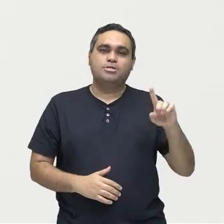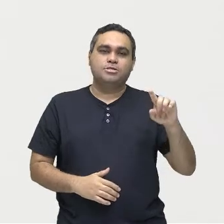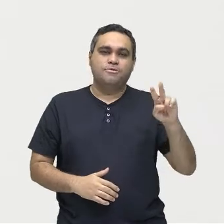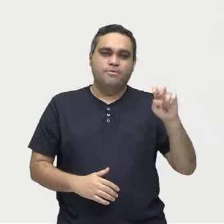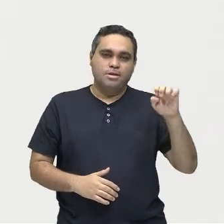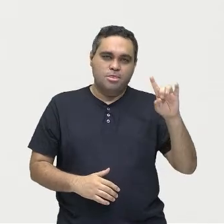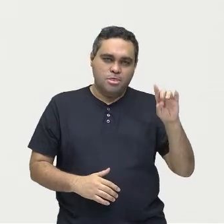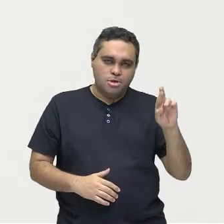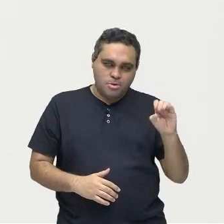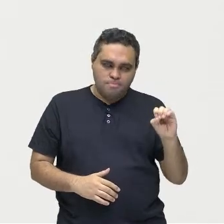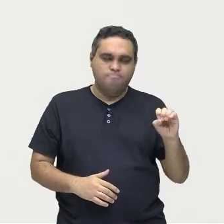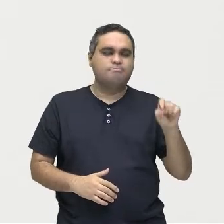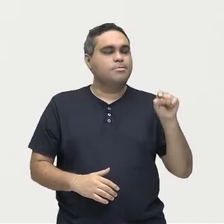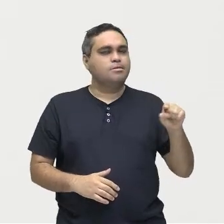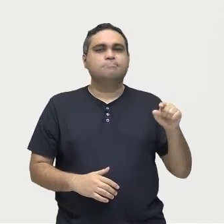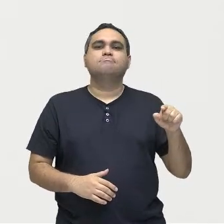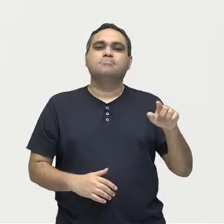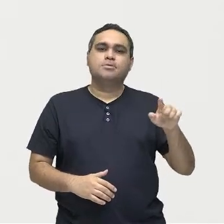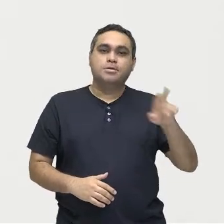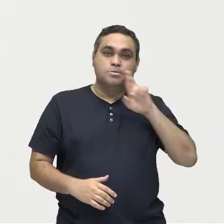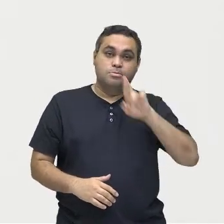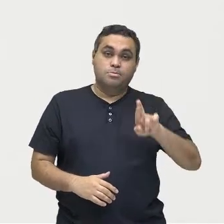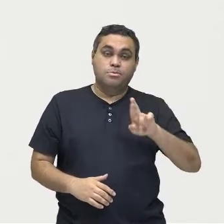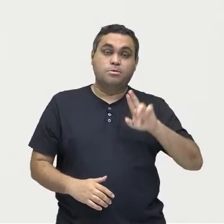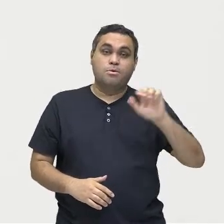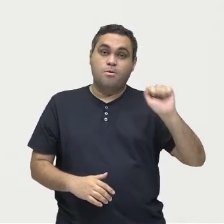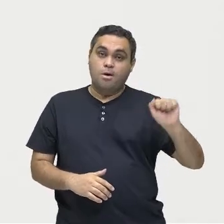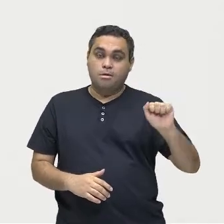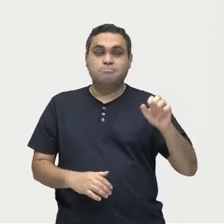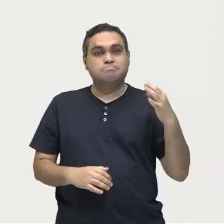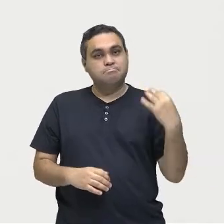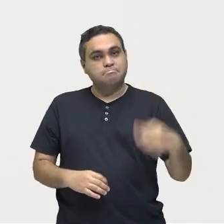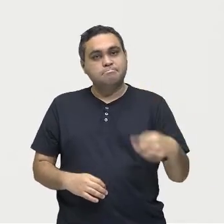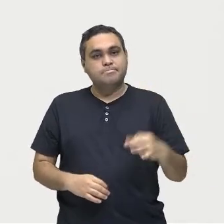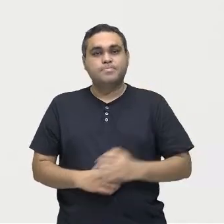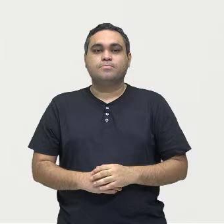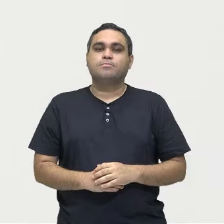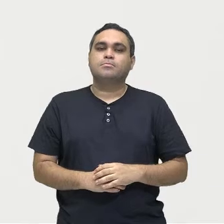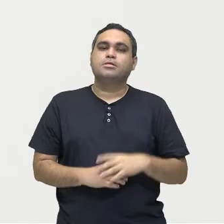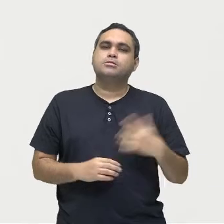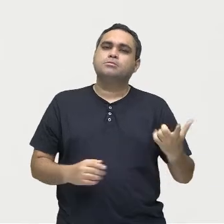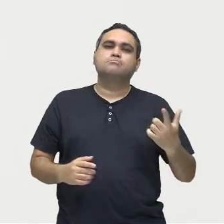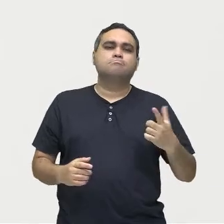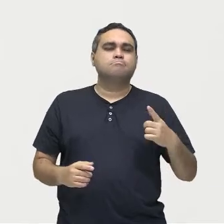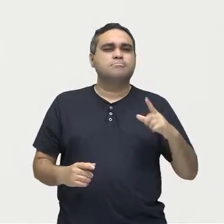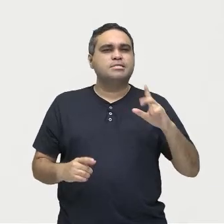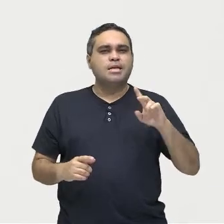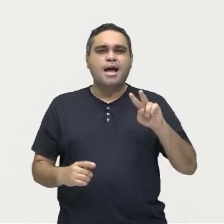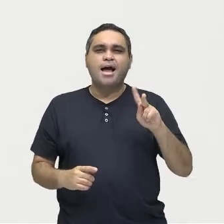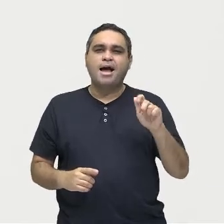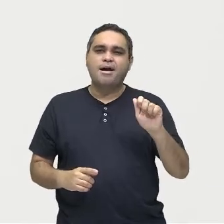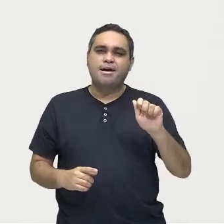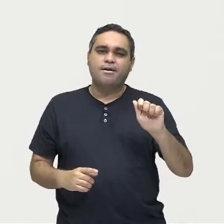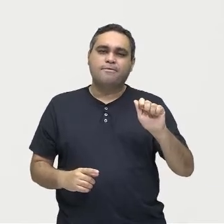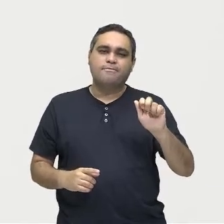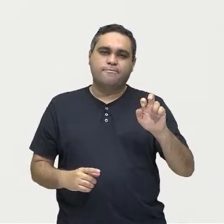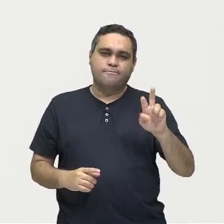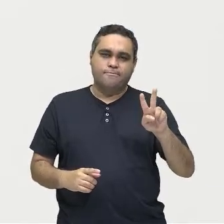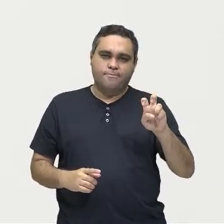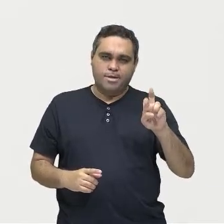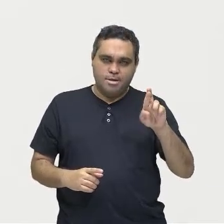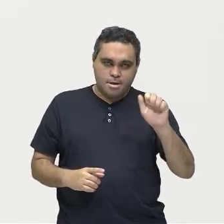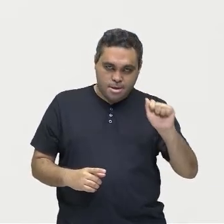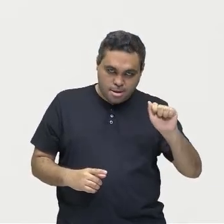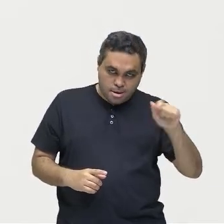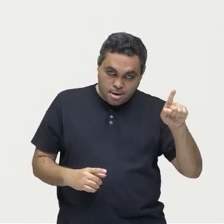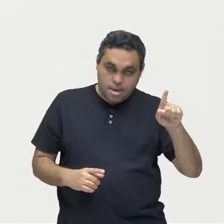que assinalou, não é? A letra A. Haverá sempre esperanças. Ok, vamos analisar.